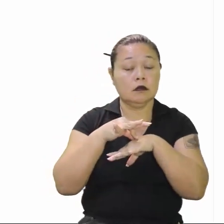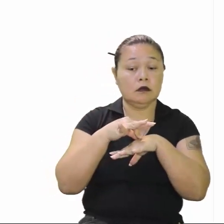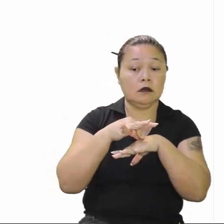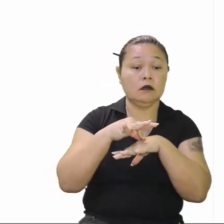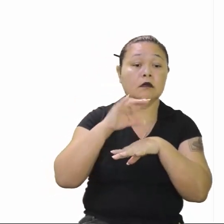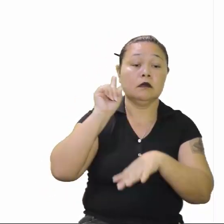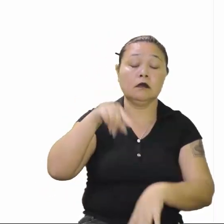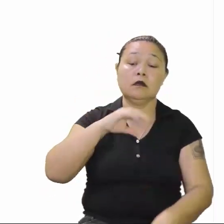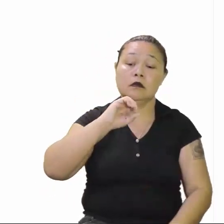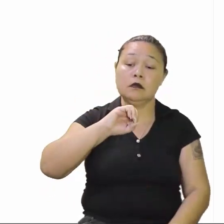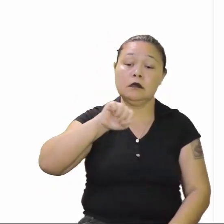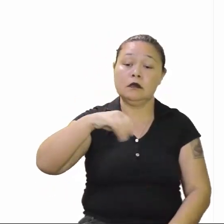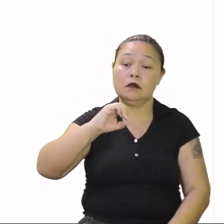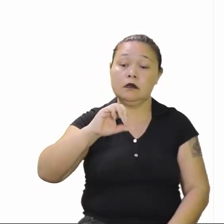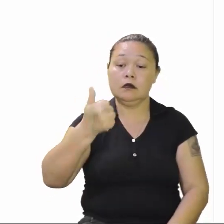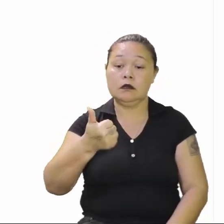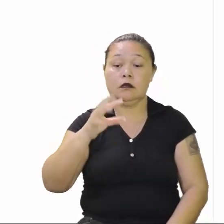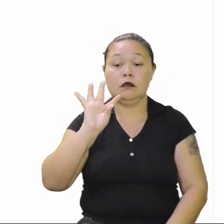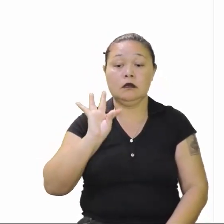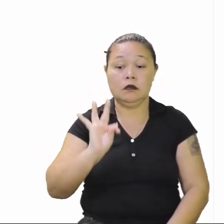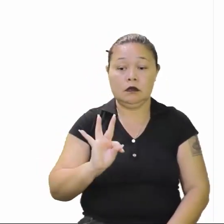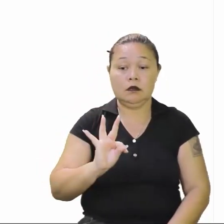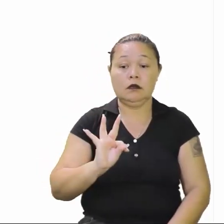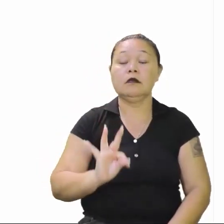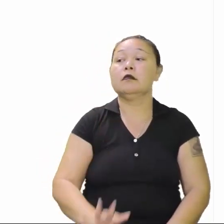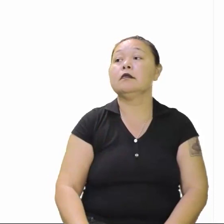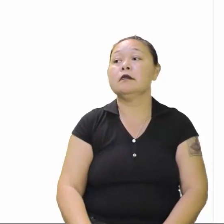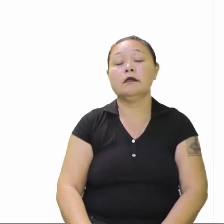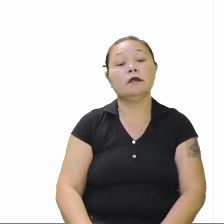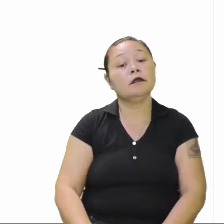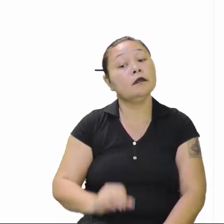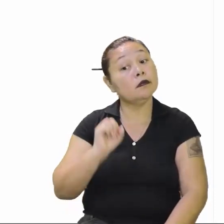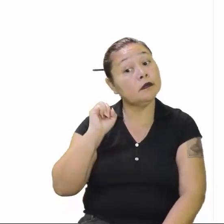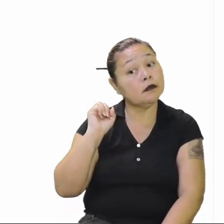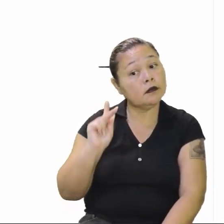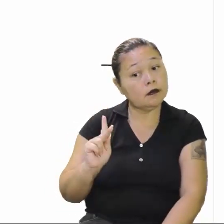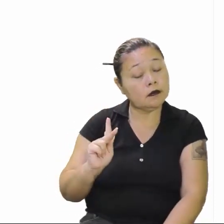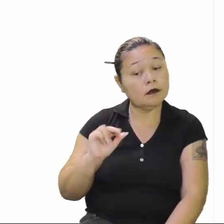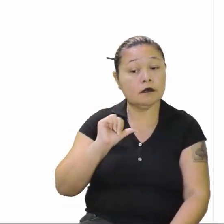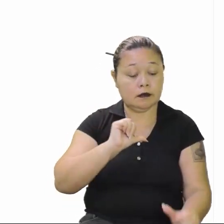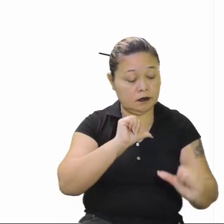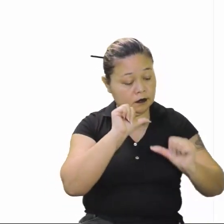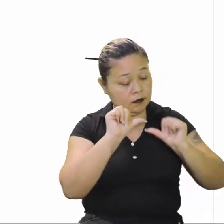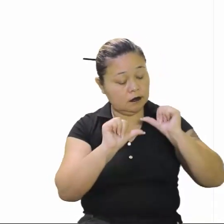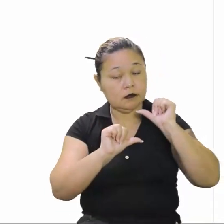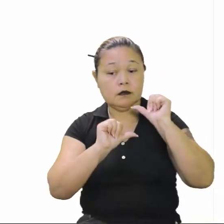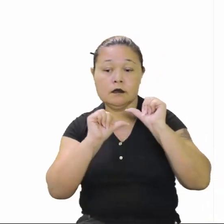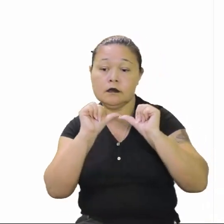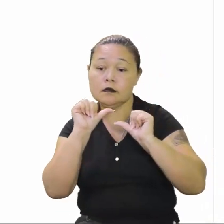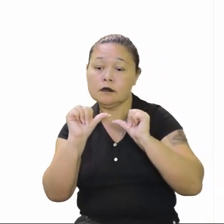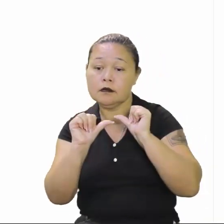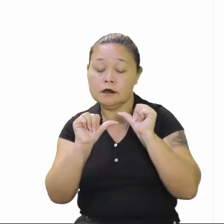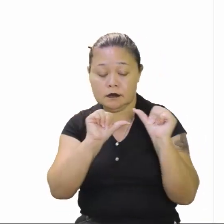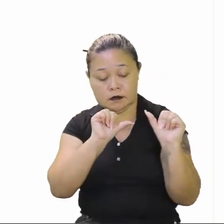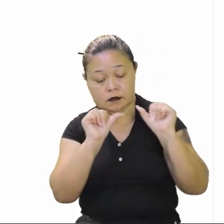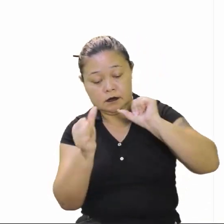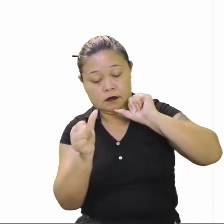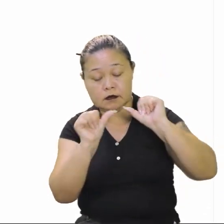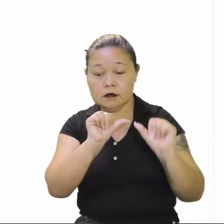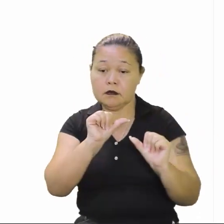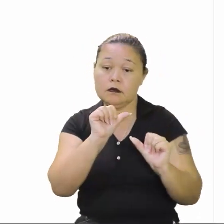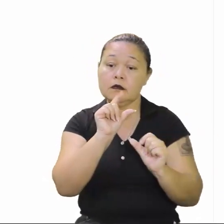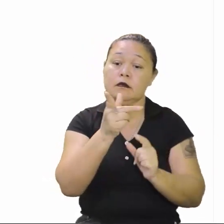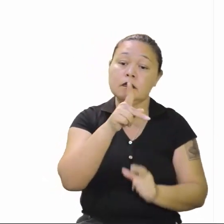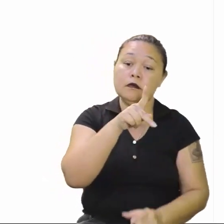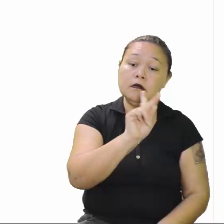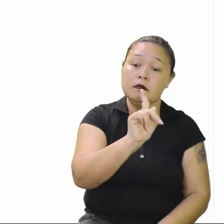de 0,01 tonelada, ok? Transformando-se ou convertendo quilograma